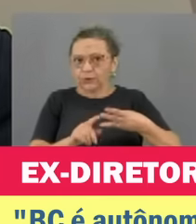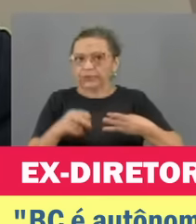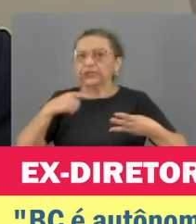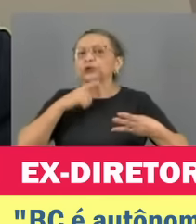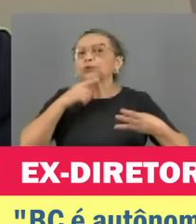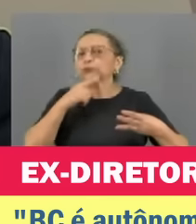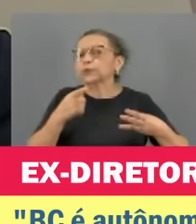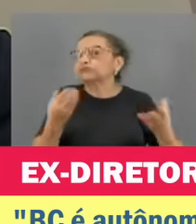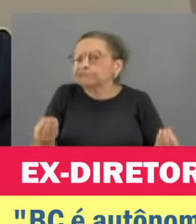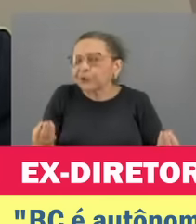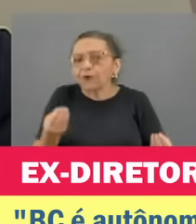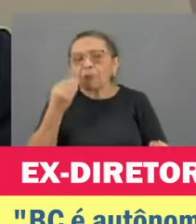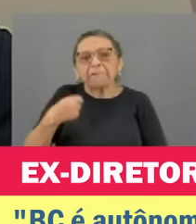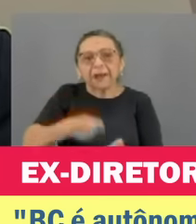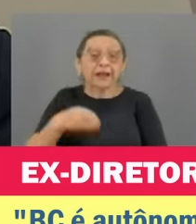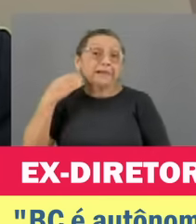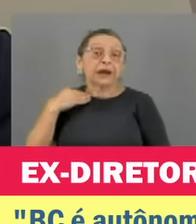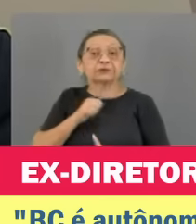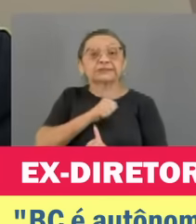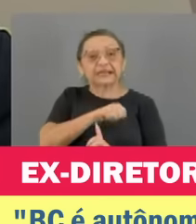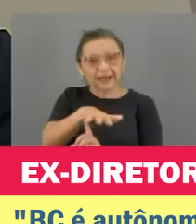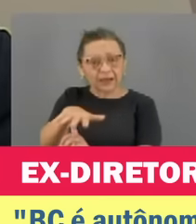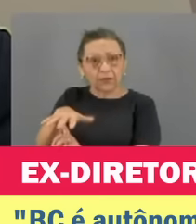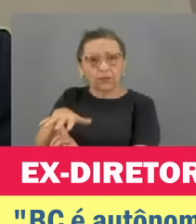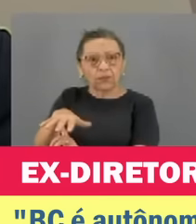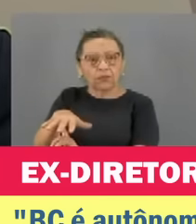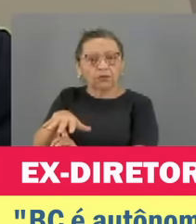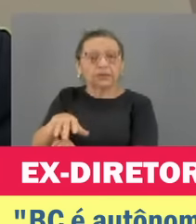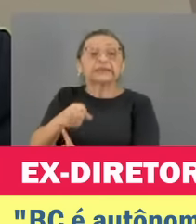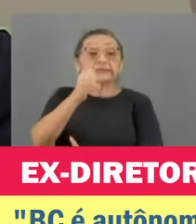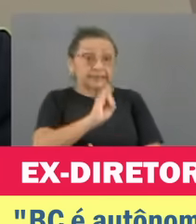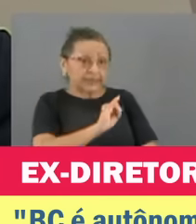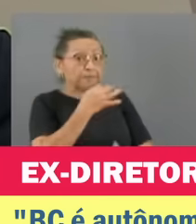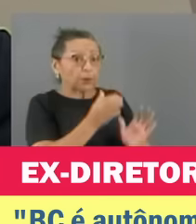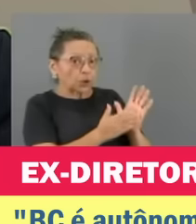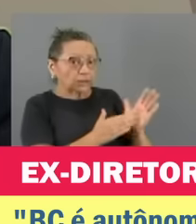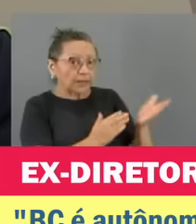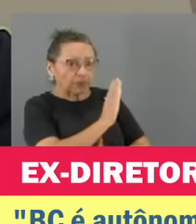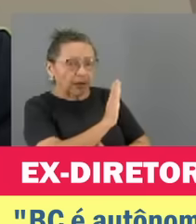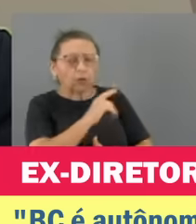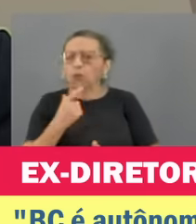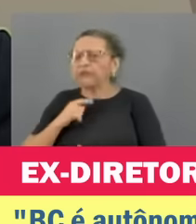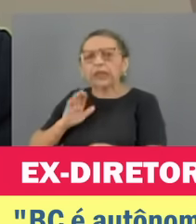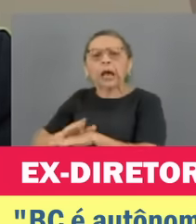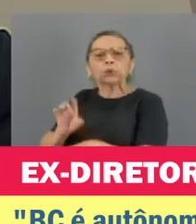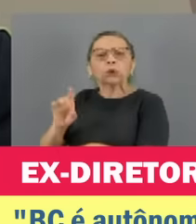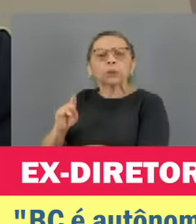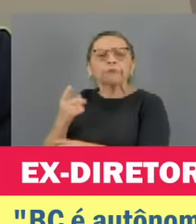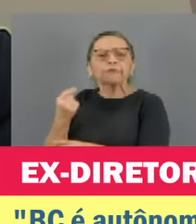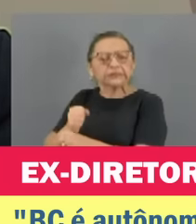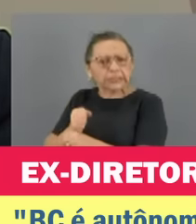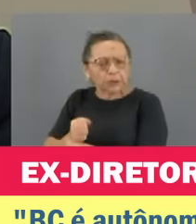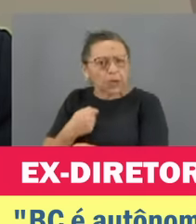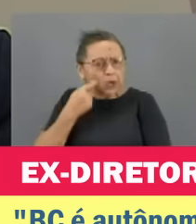como se financia esse Banco Central que teria, se a PEC for aprovada, autonomia orçamentária e financeira? Não me parece que seja claro na documentação que eu pude